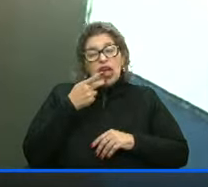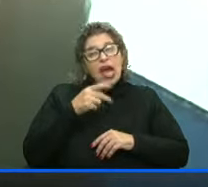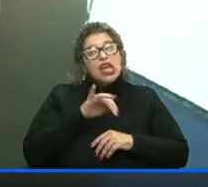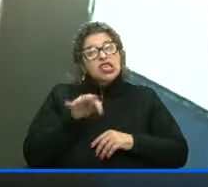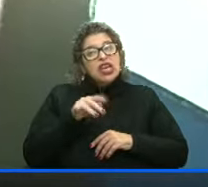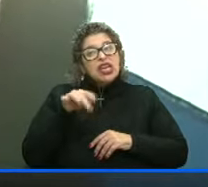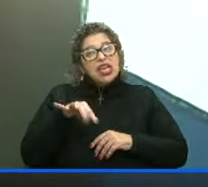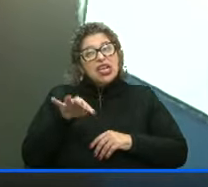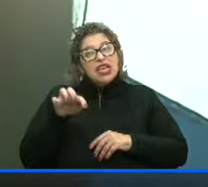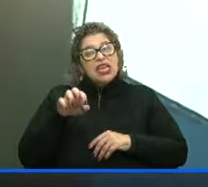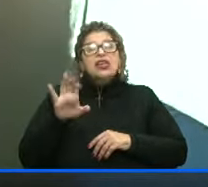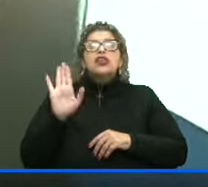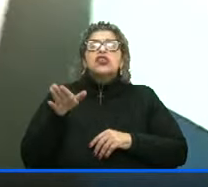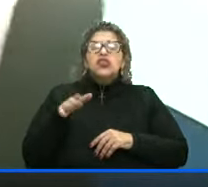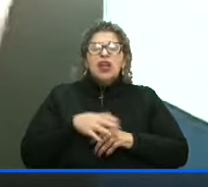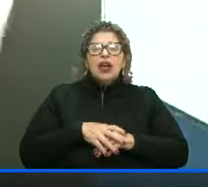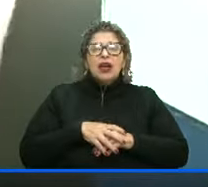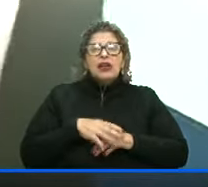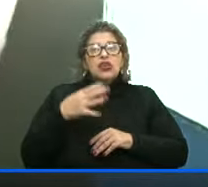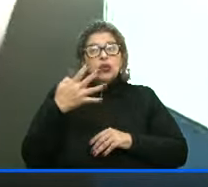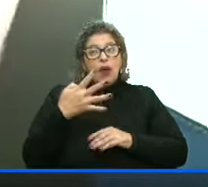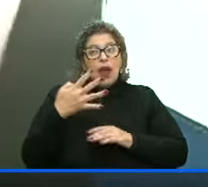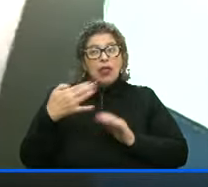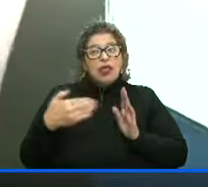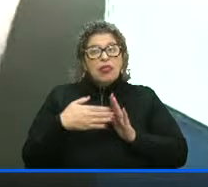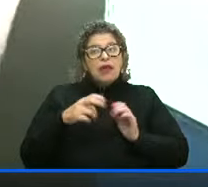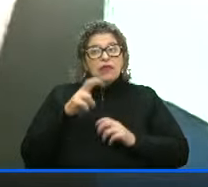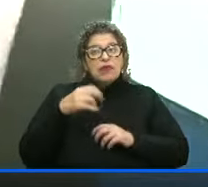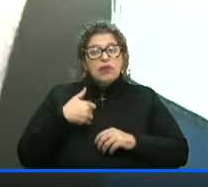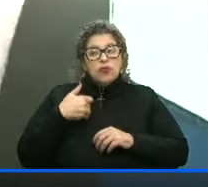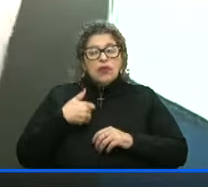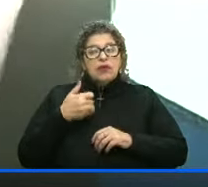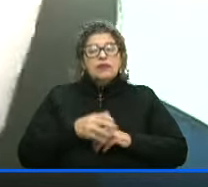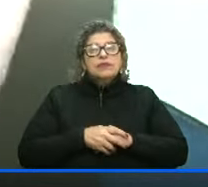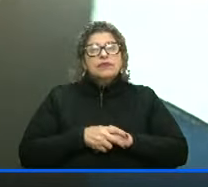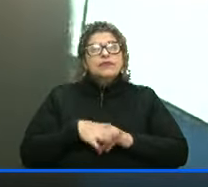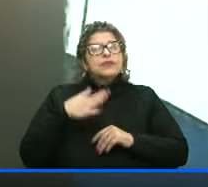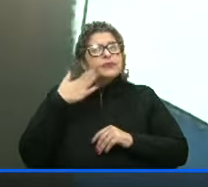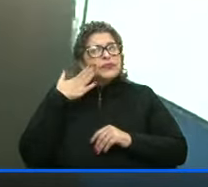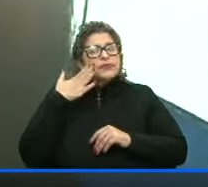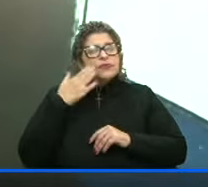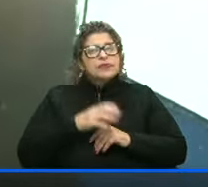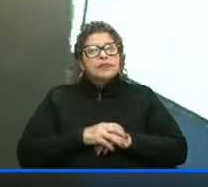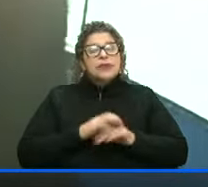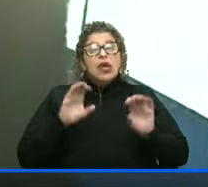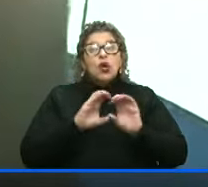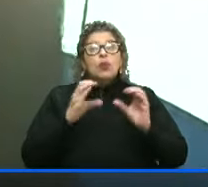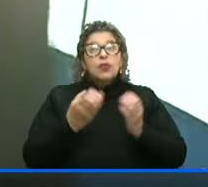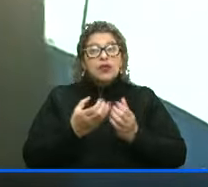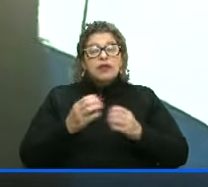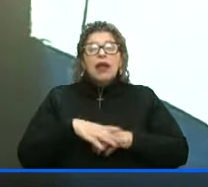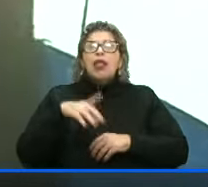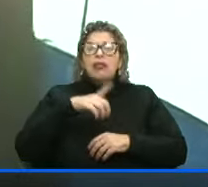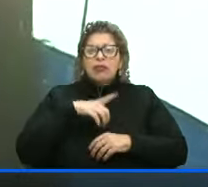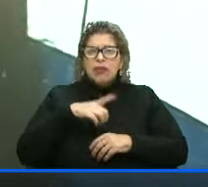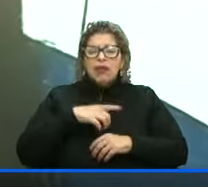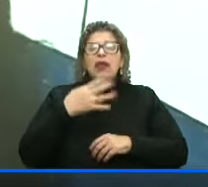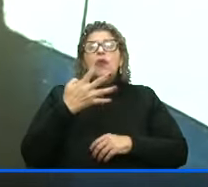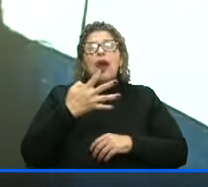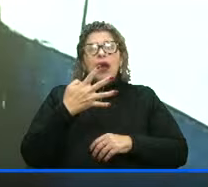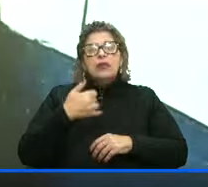ali, já atendemos as crianças de 4, 5 anos, nós sabemos que na comunidade ainda tem crianças de